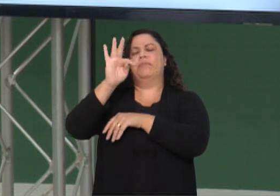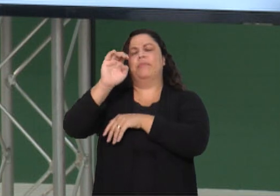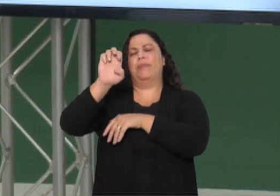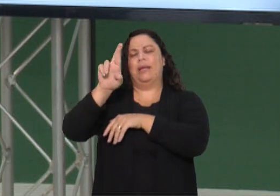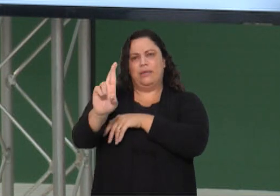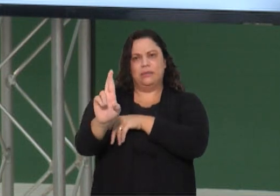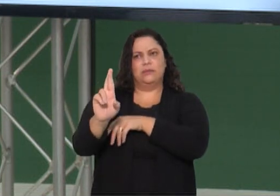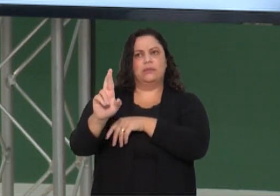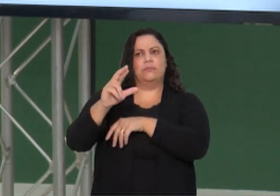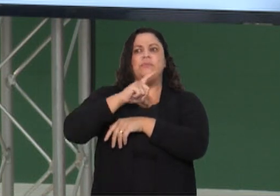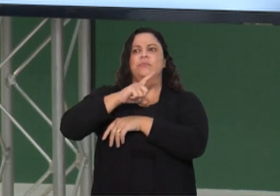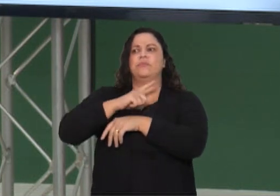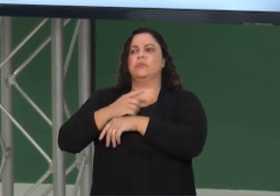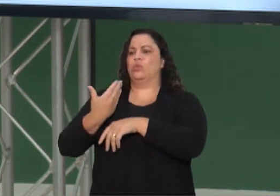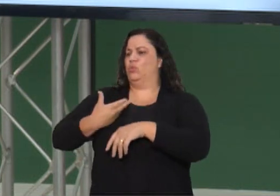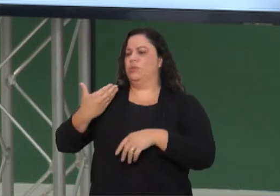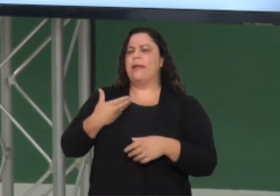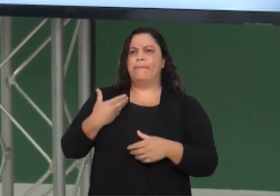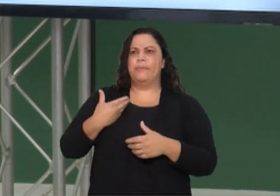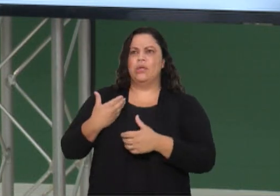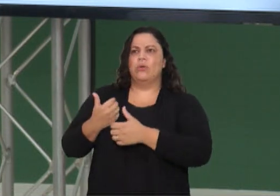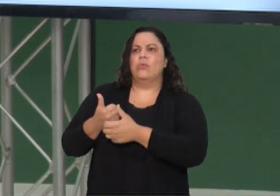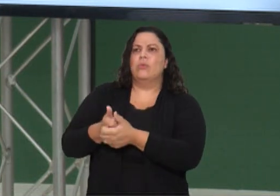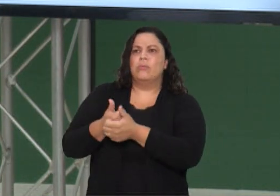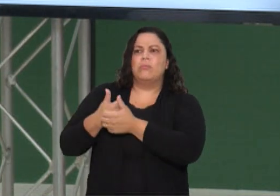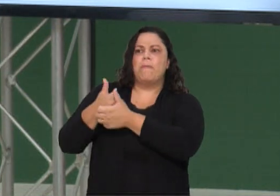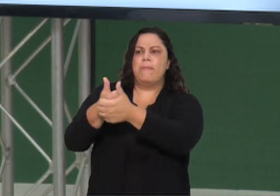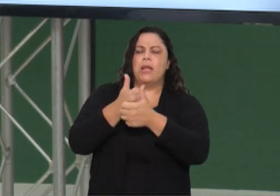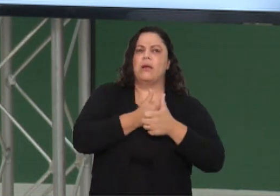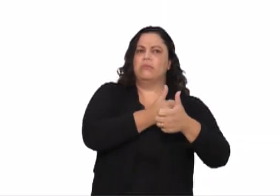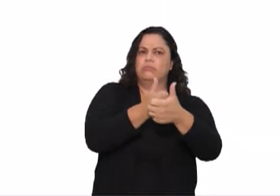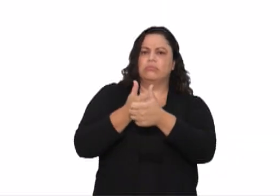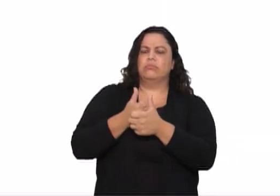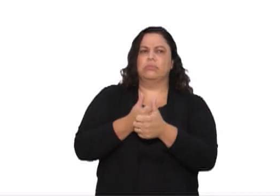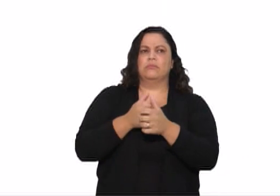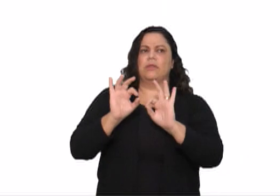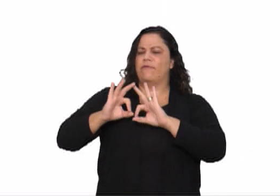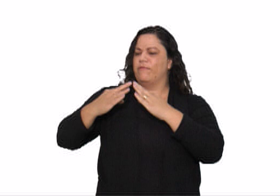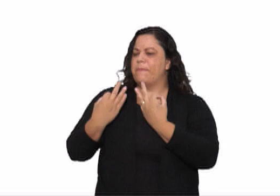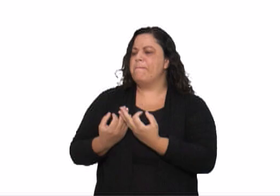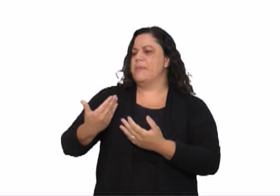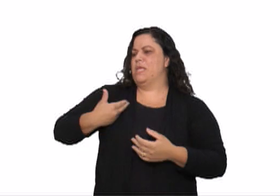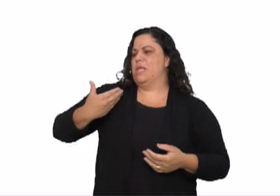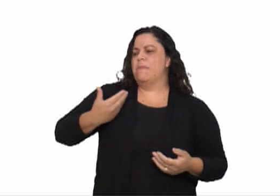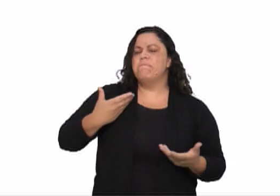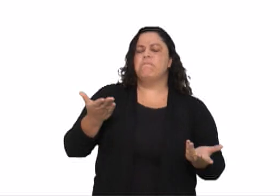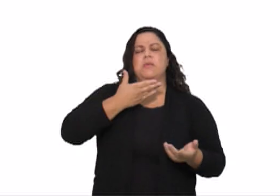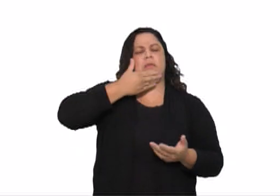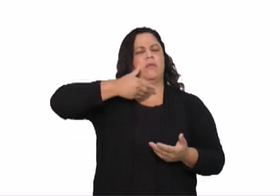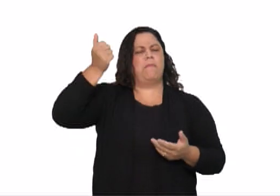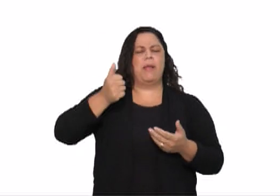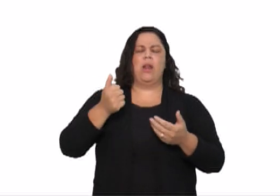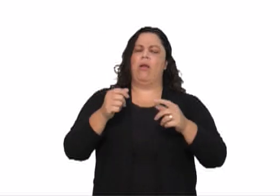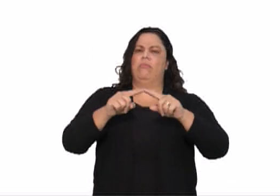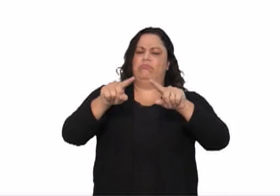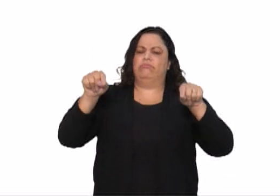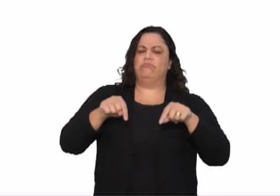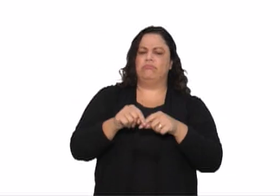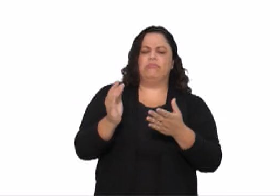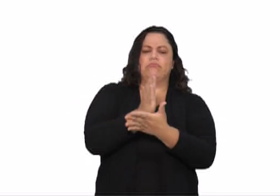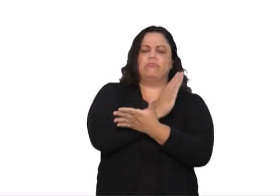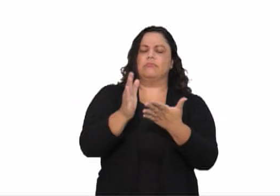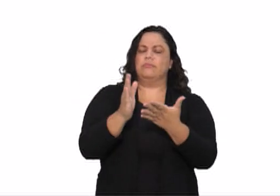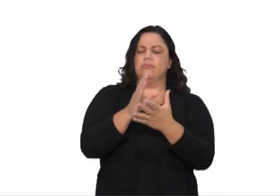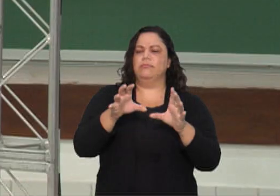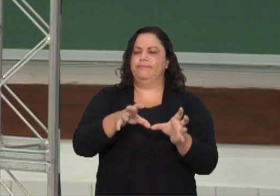a ele, né? Amigos e também parentes do Pater, os chamados eupátridas, que ficaram com as melhores terras. O Pater, claro,